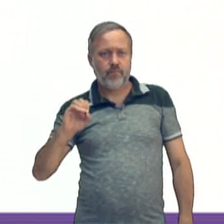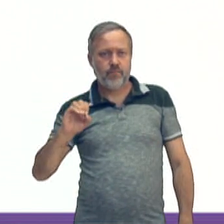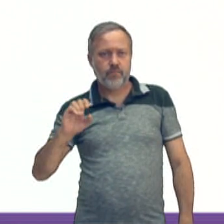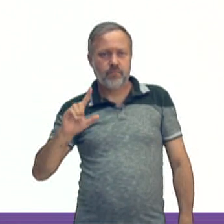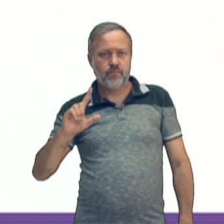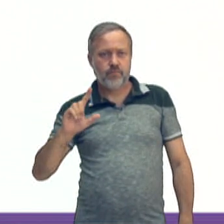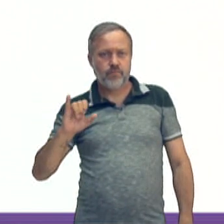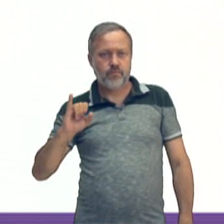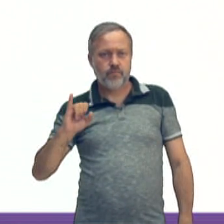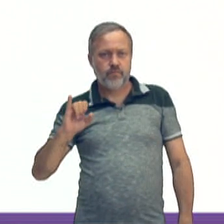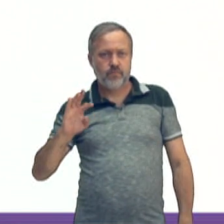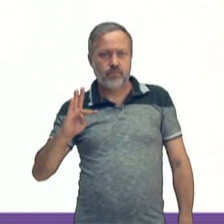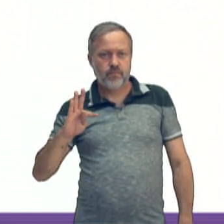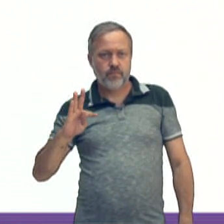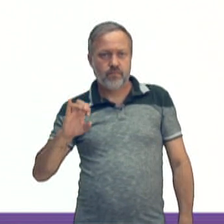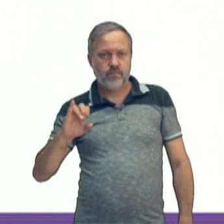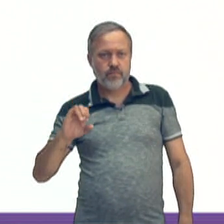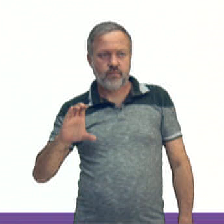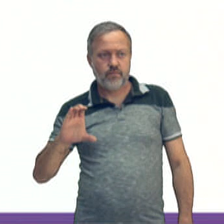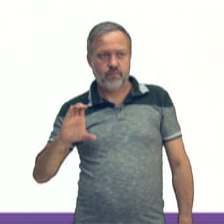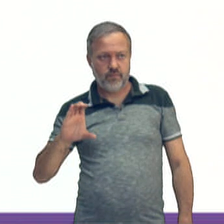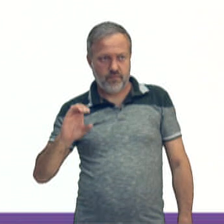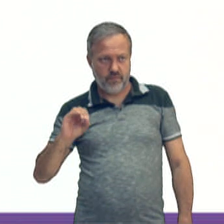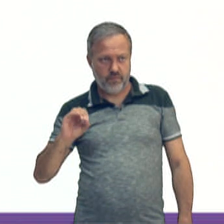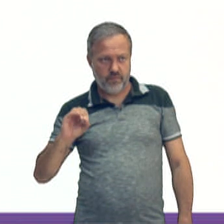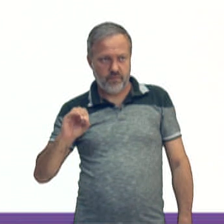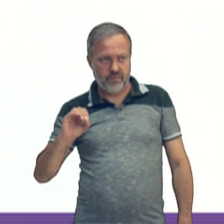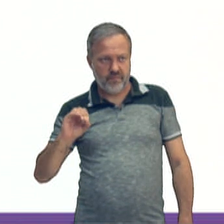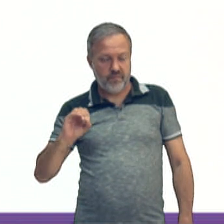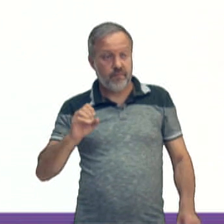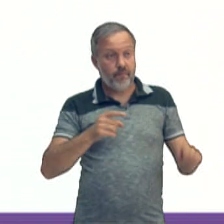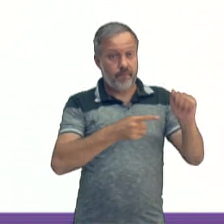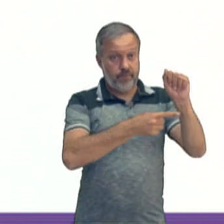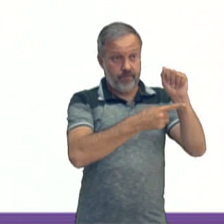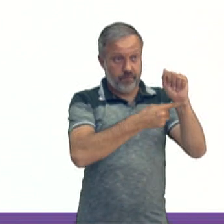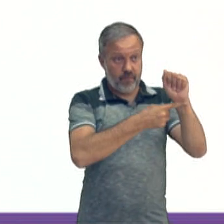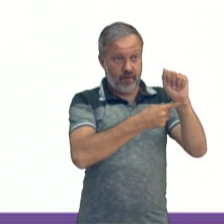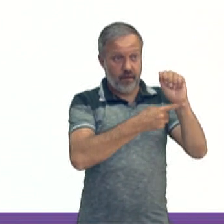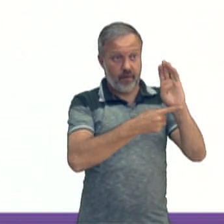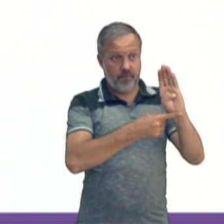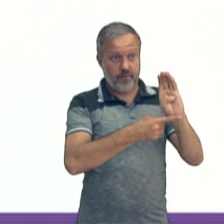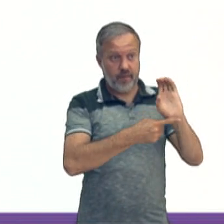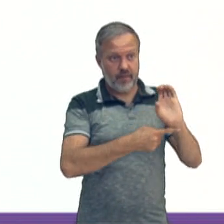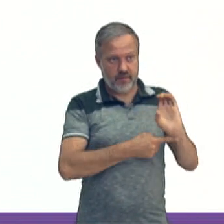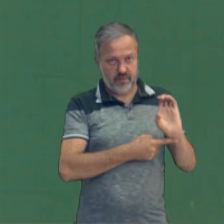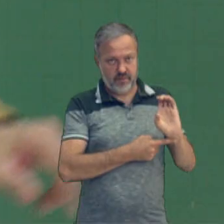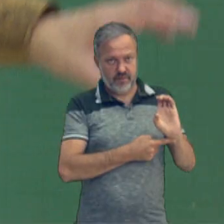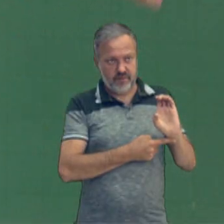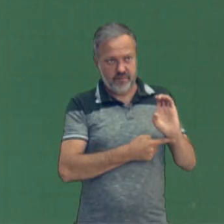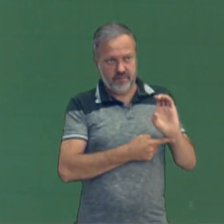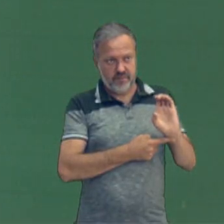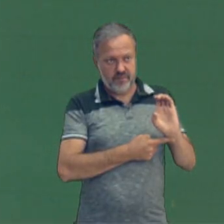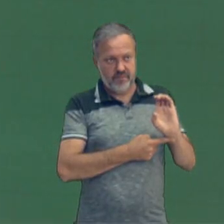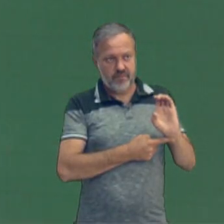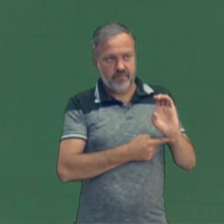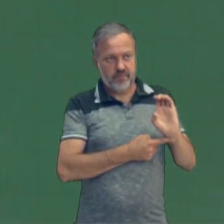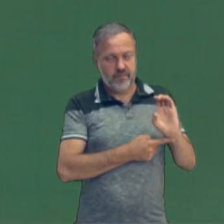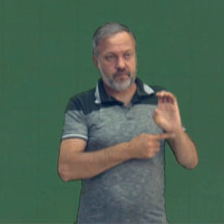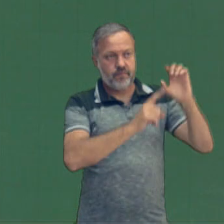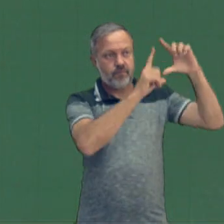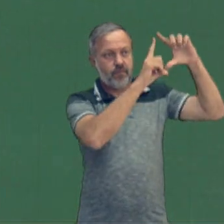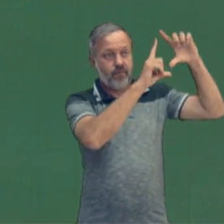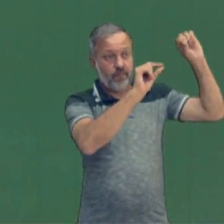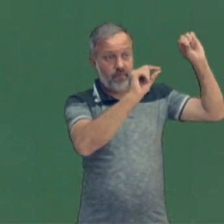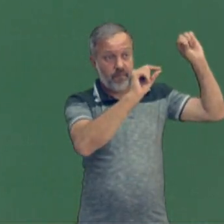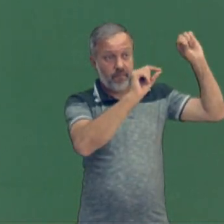as fases da Lua, letra B, os anos e dias, letra C, as cheias das marés. Então, quiz